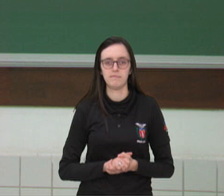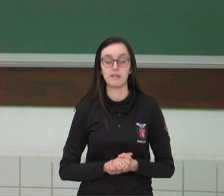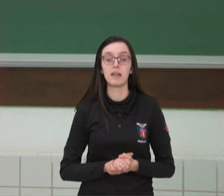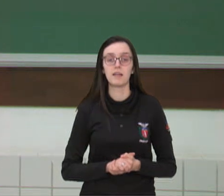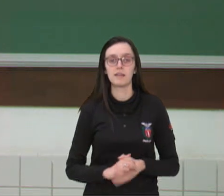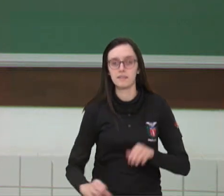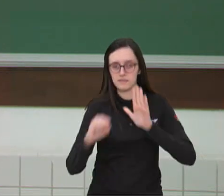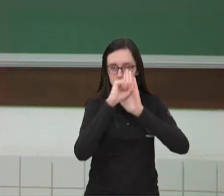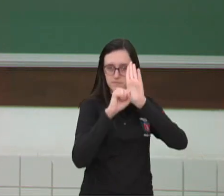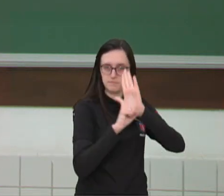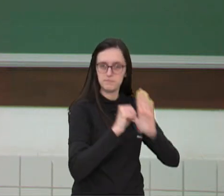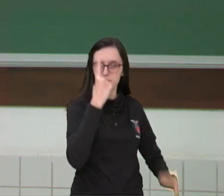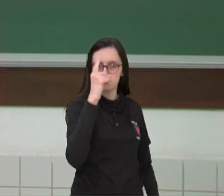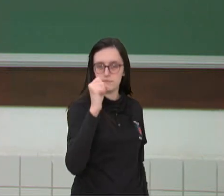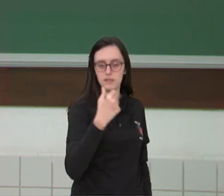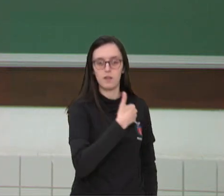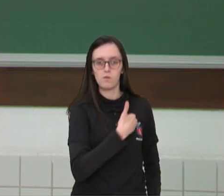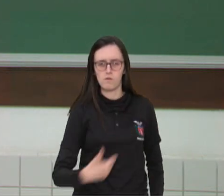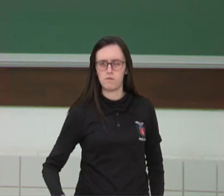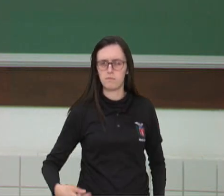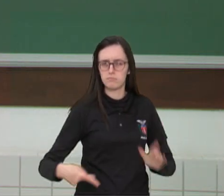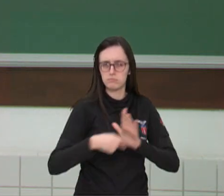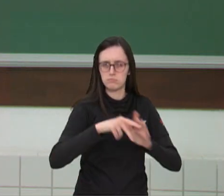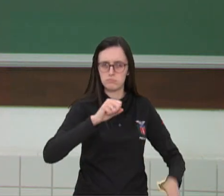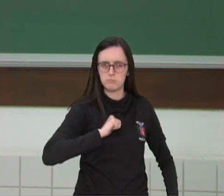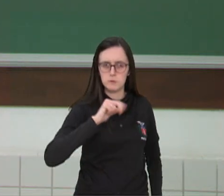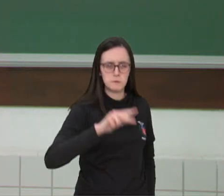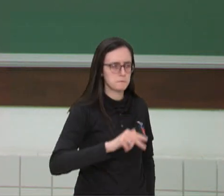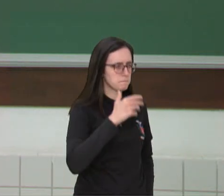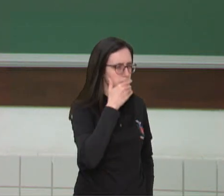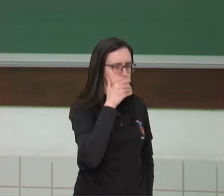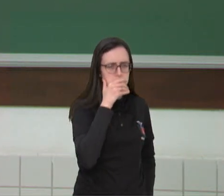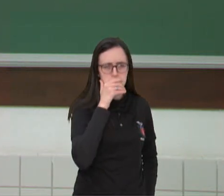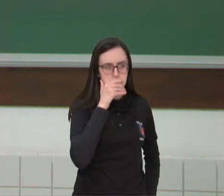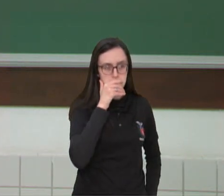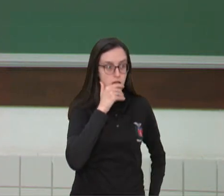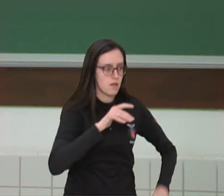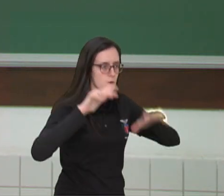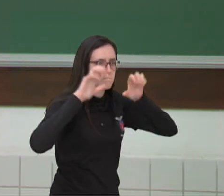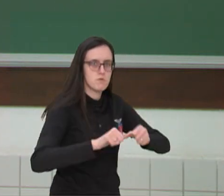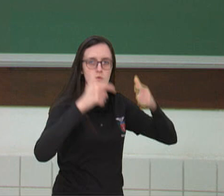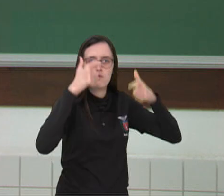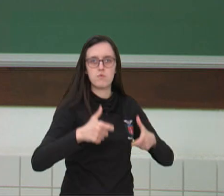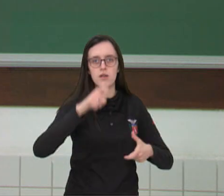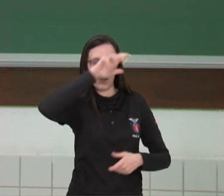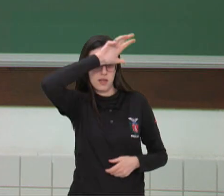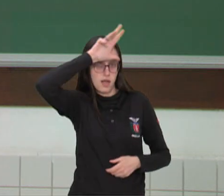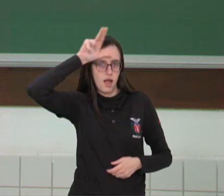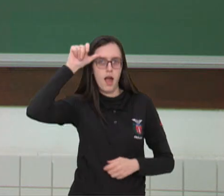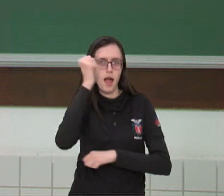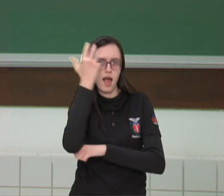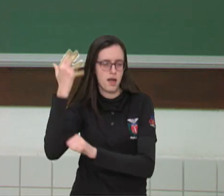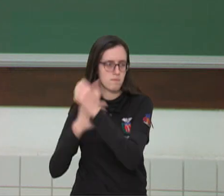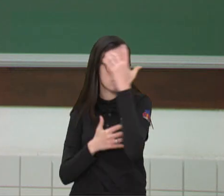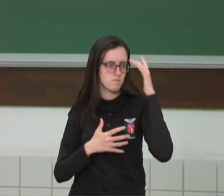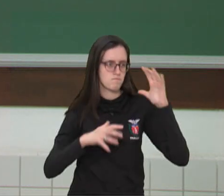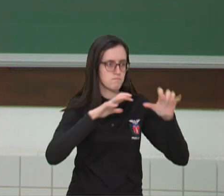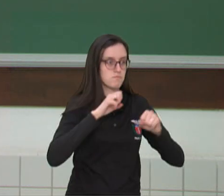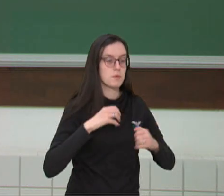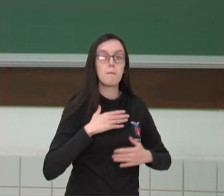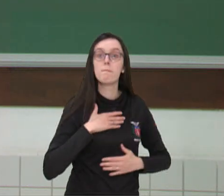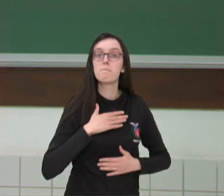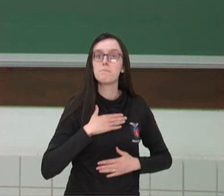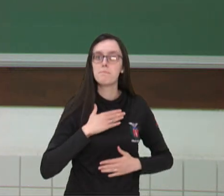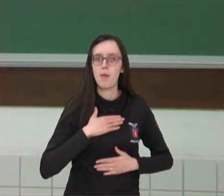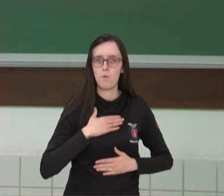No século XVIII, o governo português incorporou então essa região amazônica também aos seus domínios.